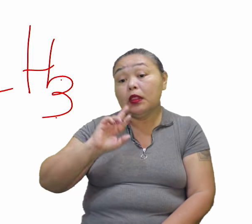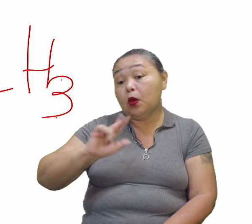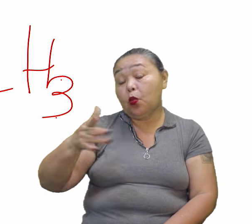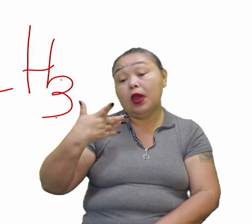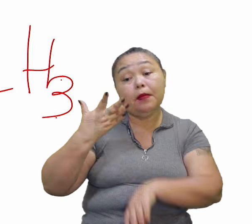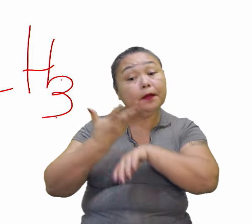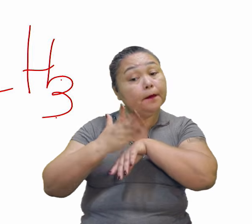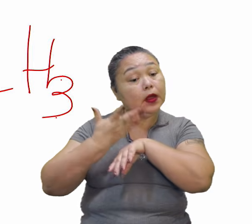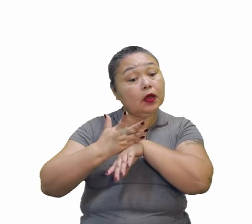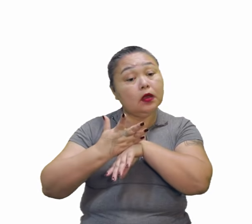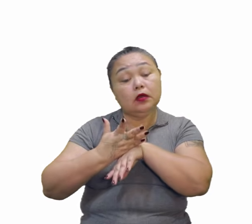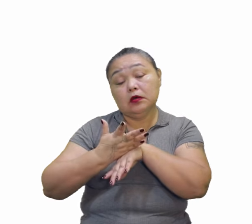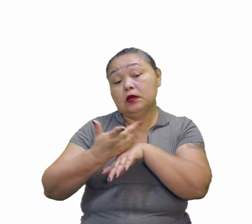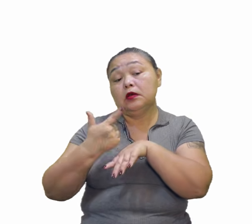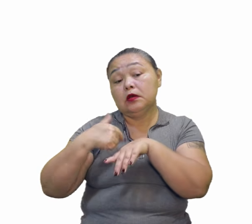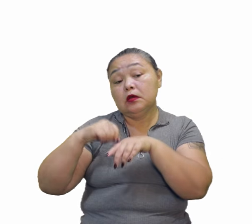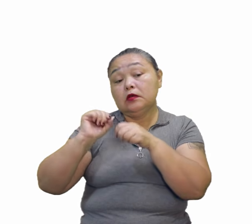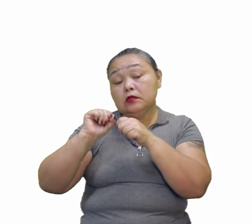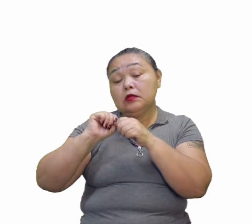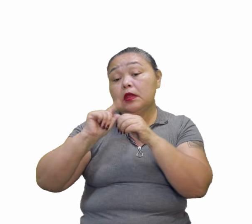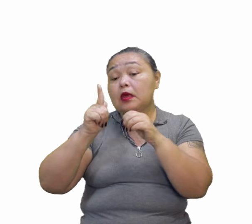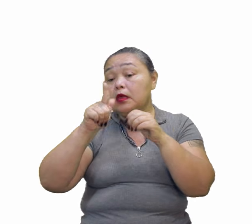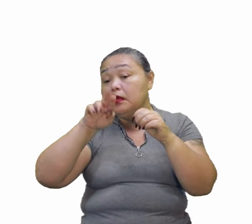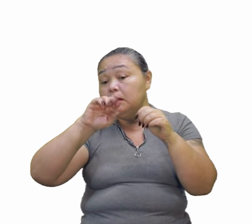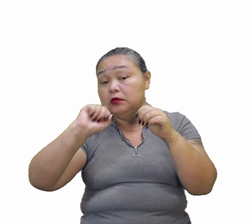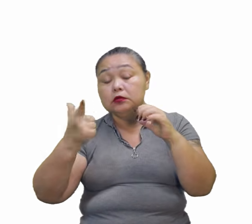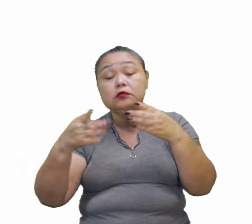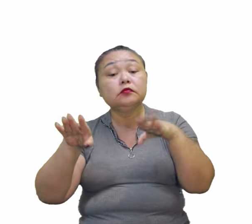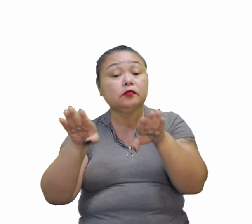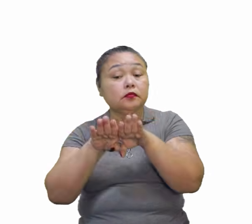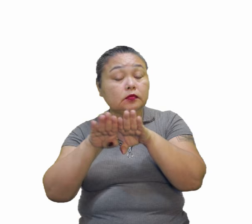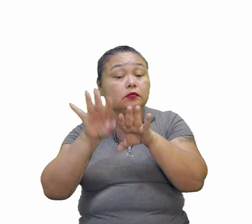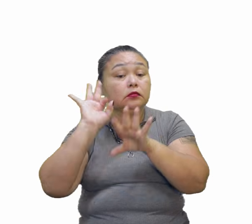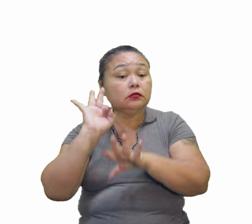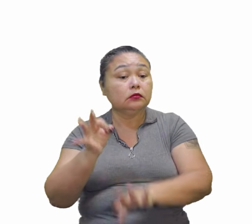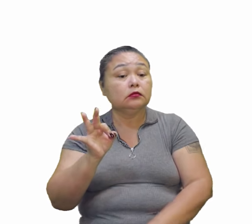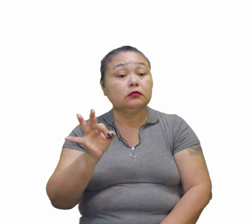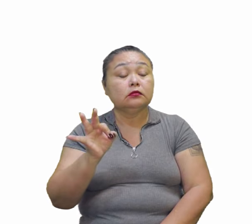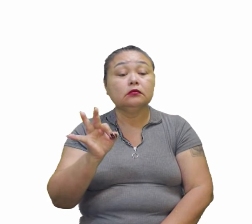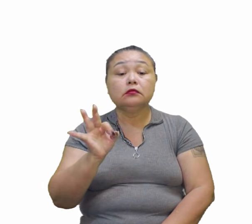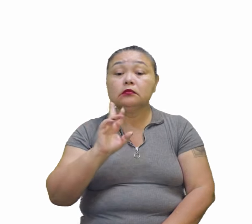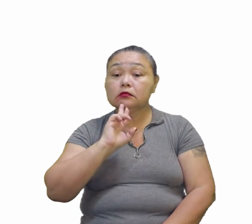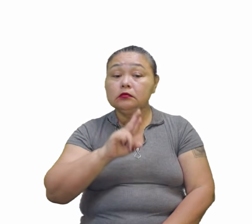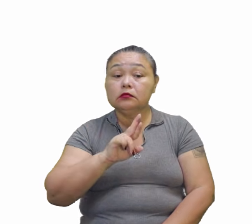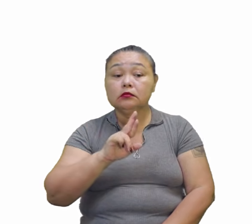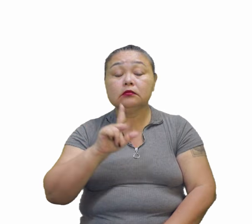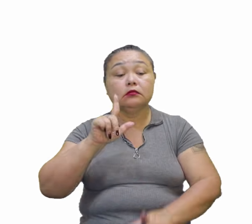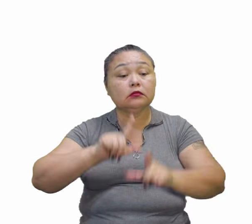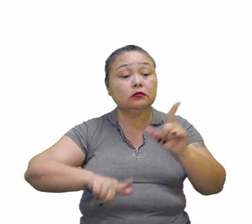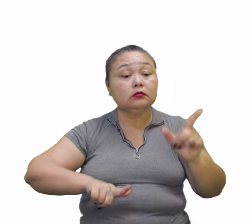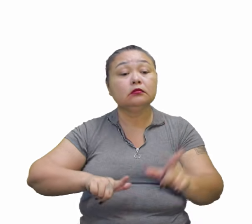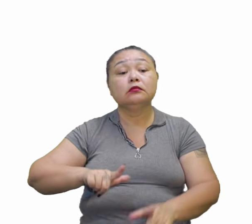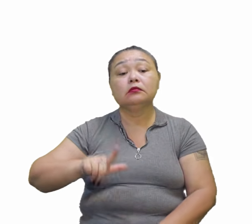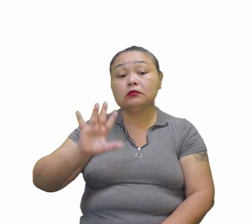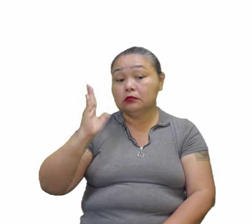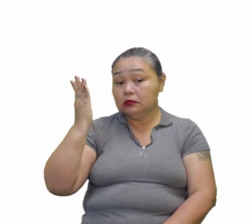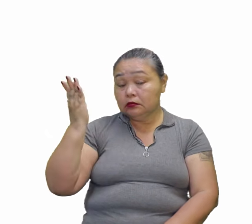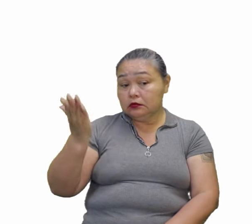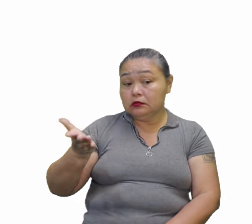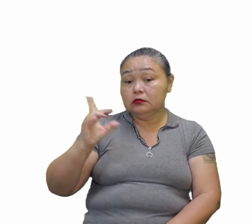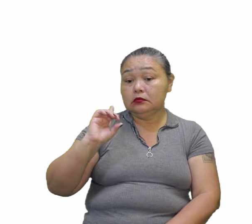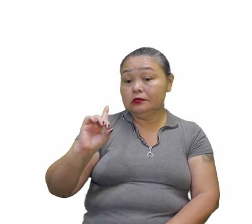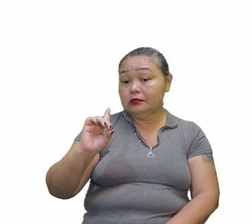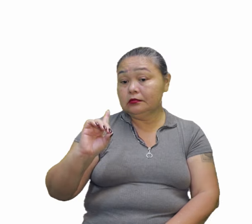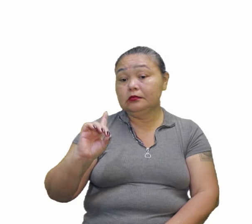prática, né? A mais prática é pela fórmula geral, mas ela também dá certo. Quer ver? A nossa resposta correta é, de fato,